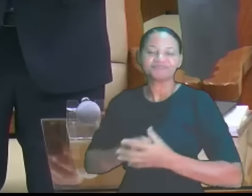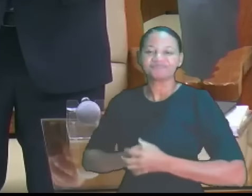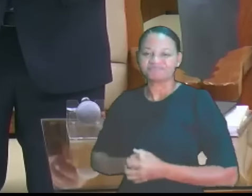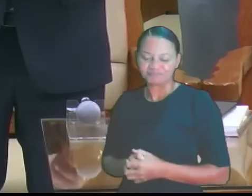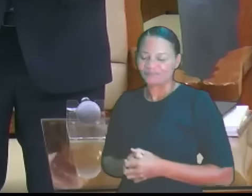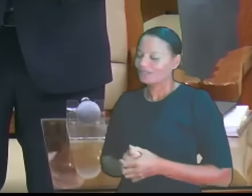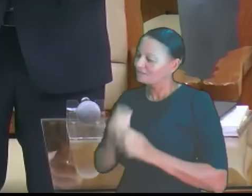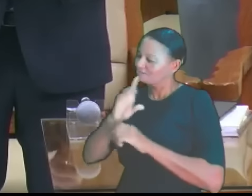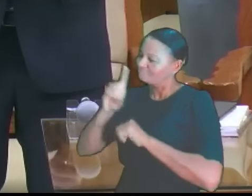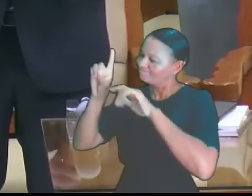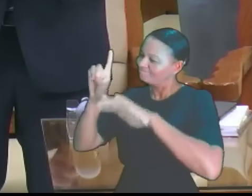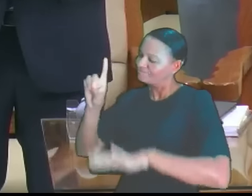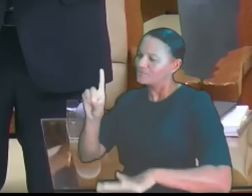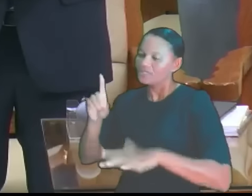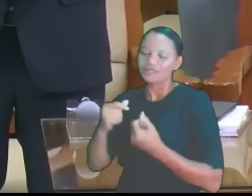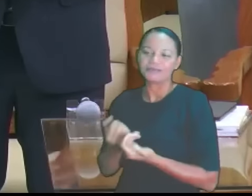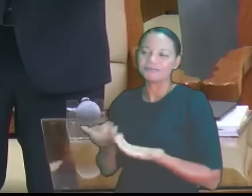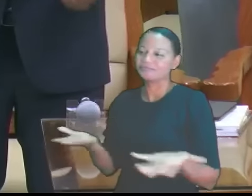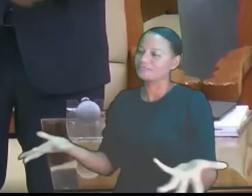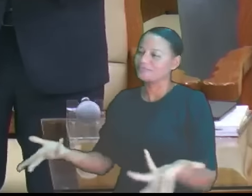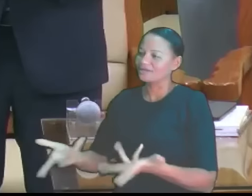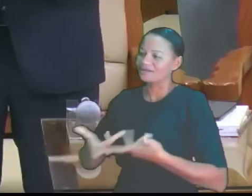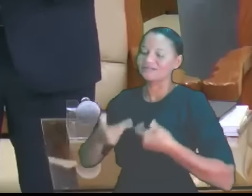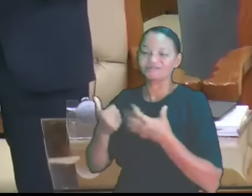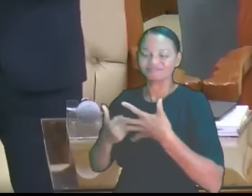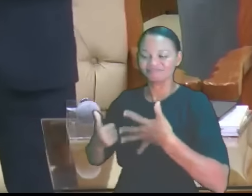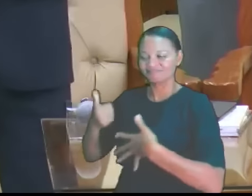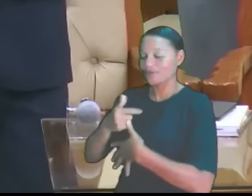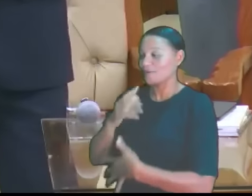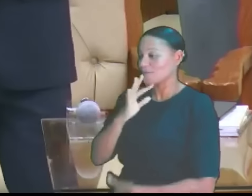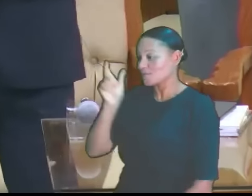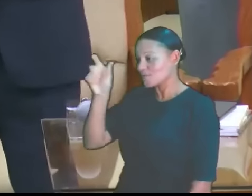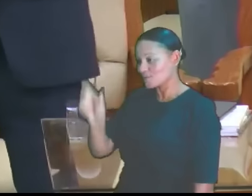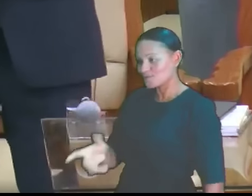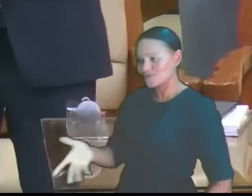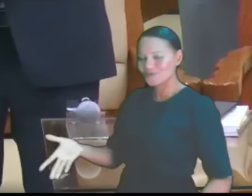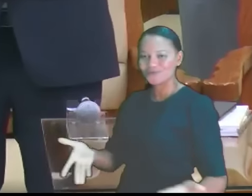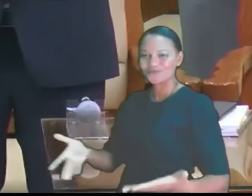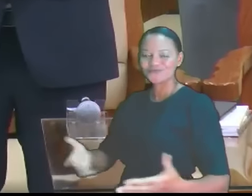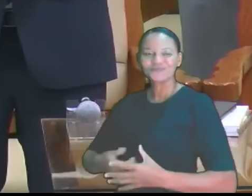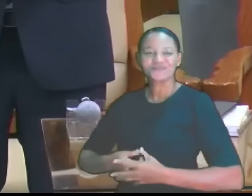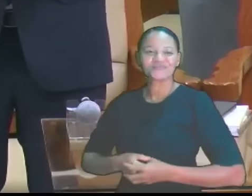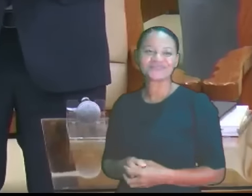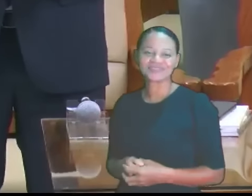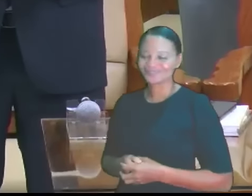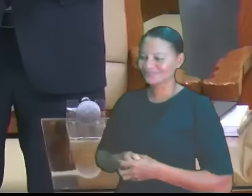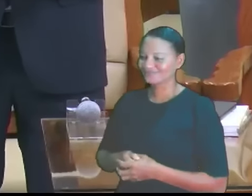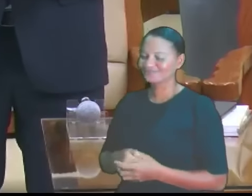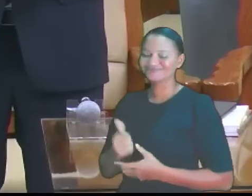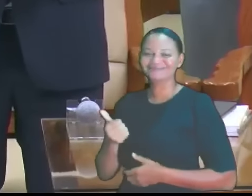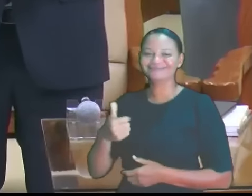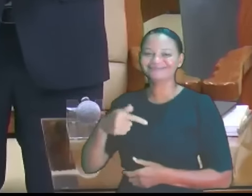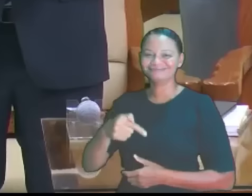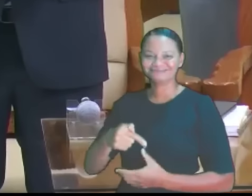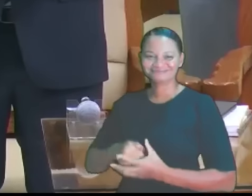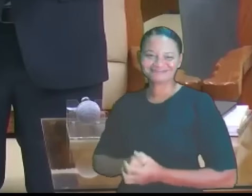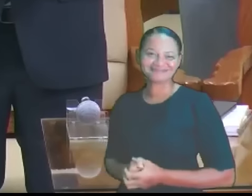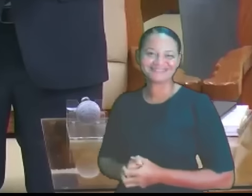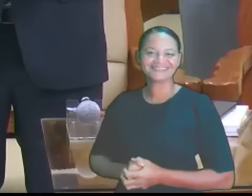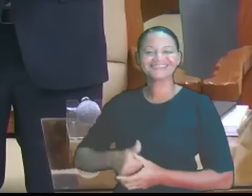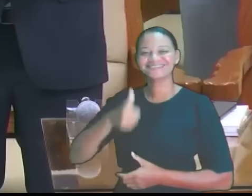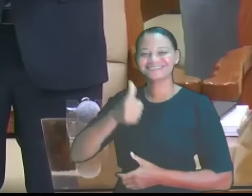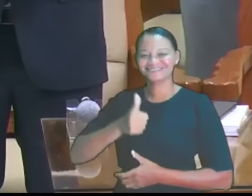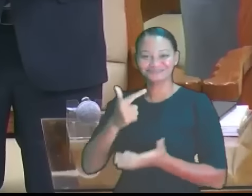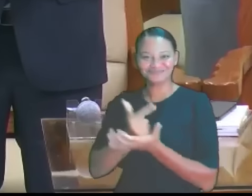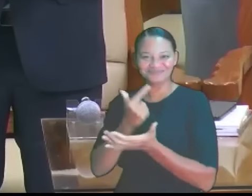Foi um privilégio conhecê-lo aqui nessa noite. Meus irmãos, capítulo 17 do primeiro livro